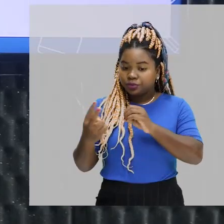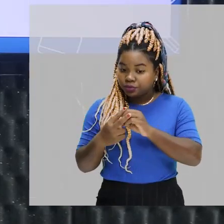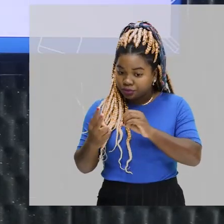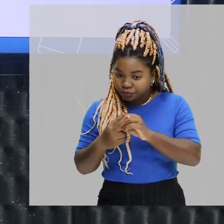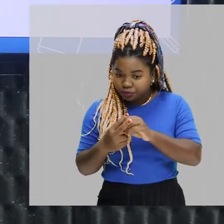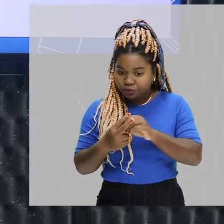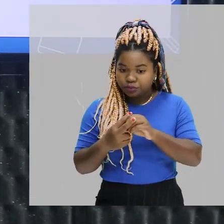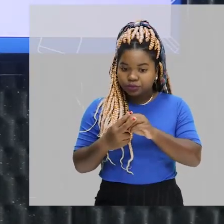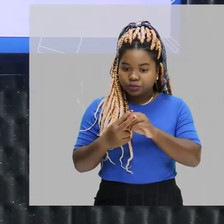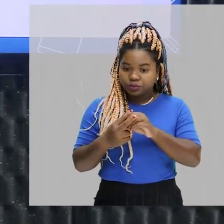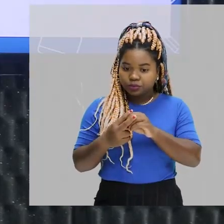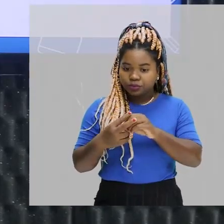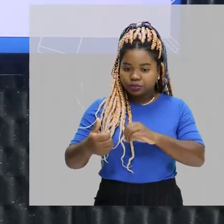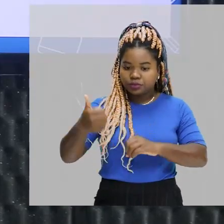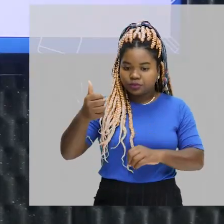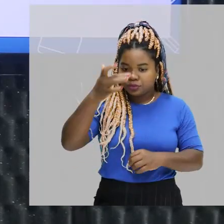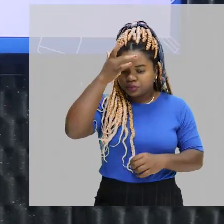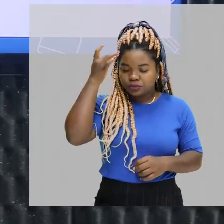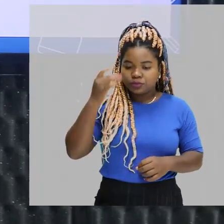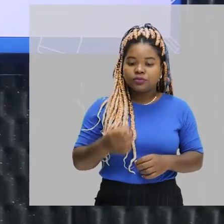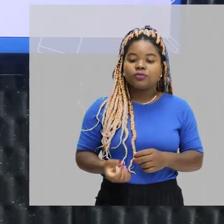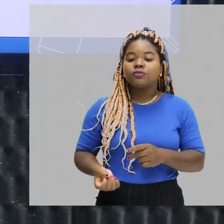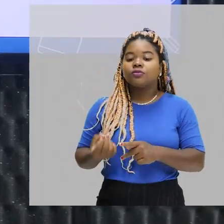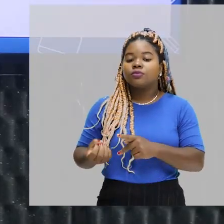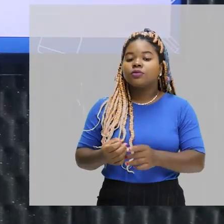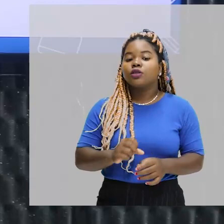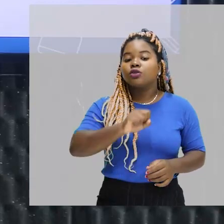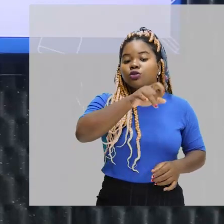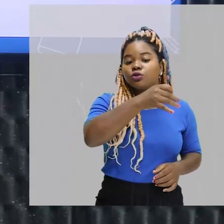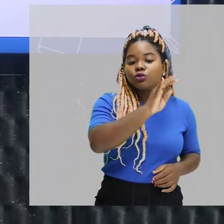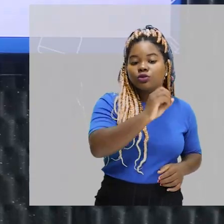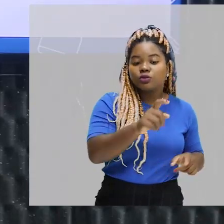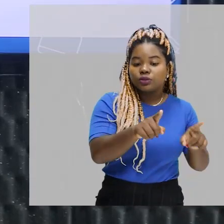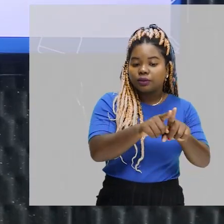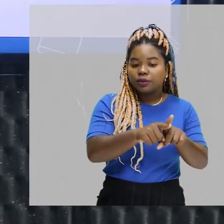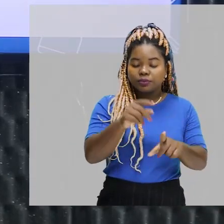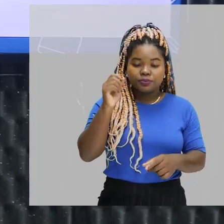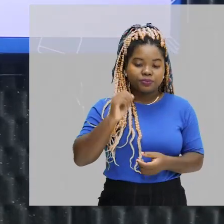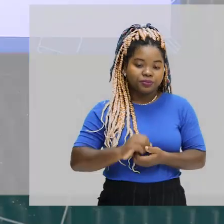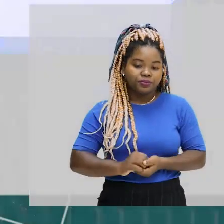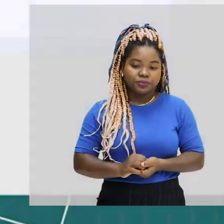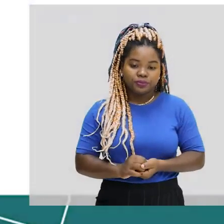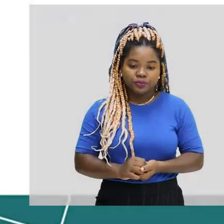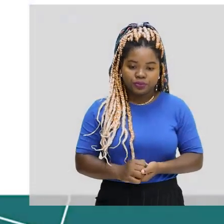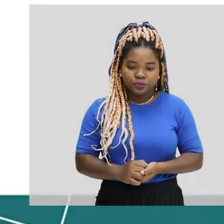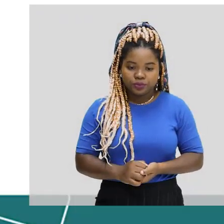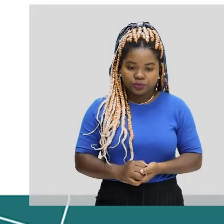na primeira pessoa do plural, sujeito na primeira pessoa do plural, tá bom?